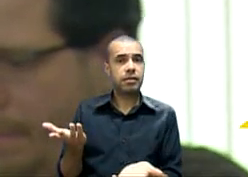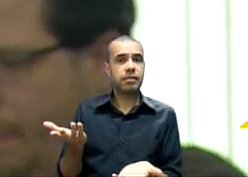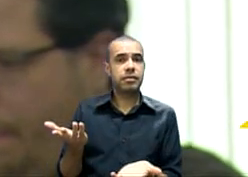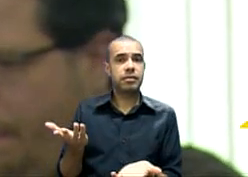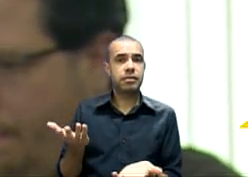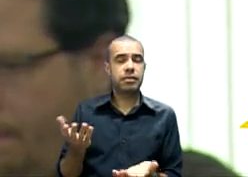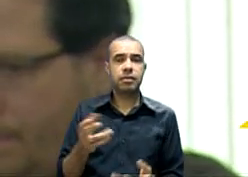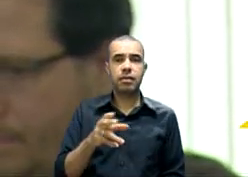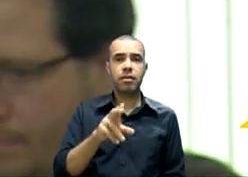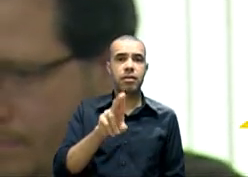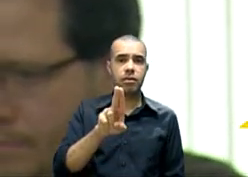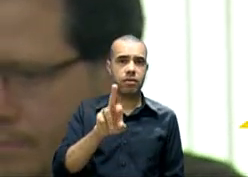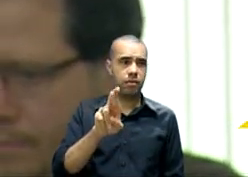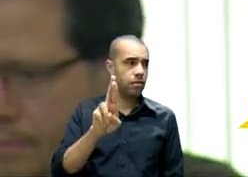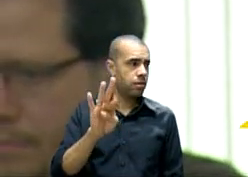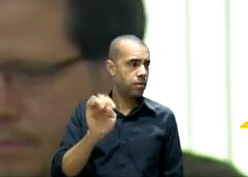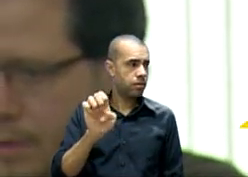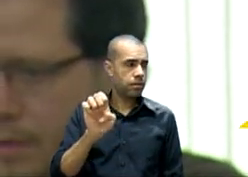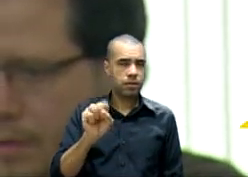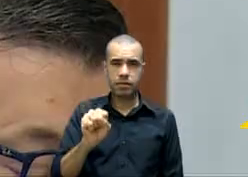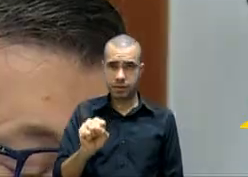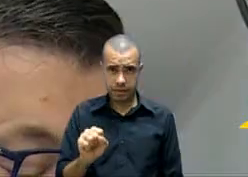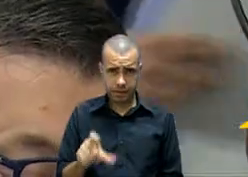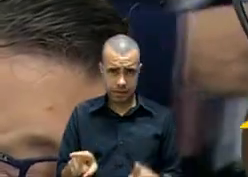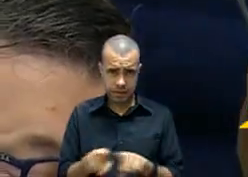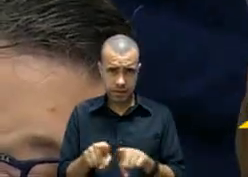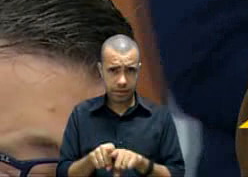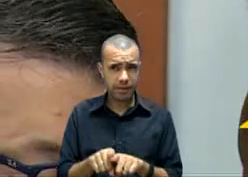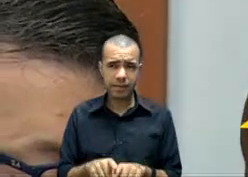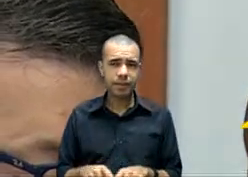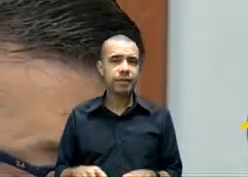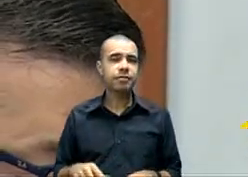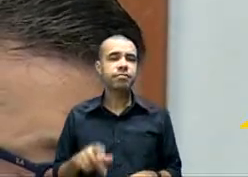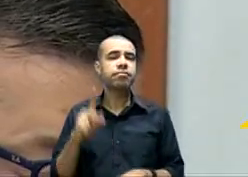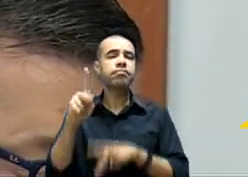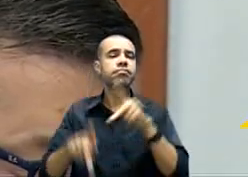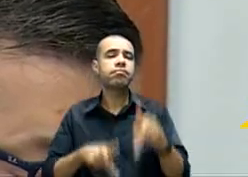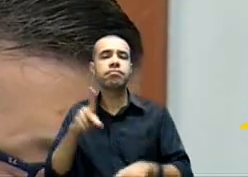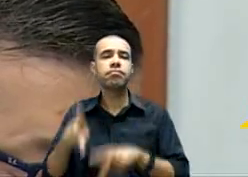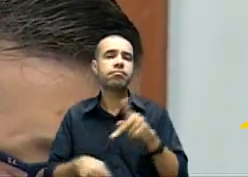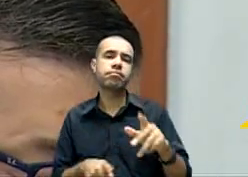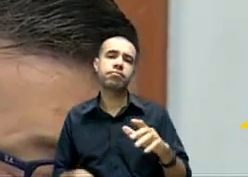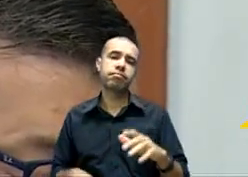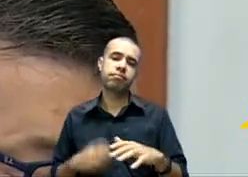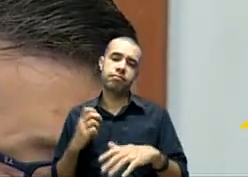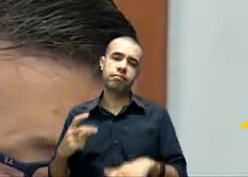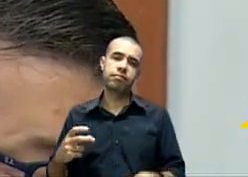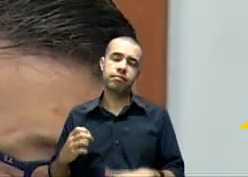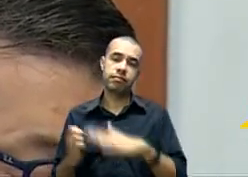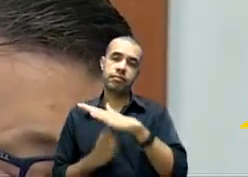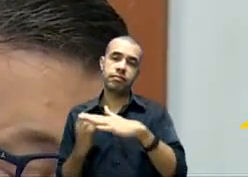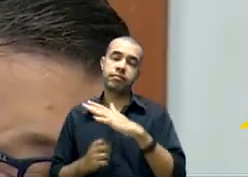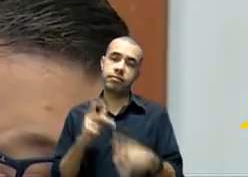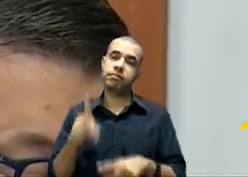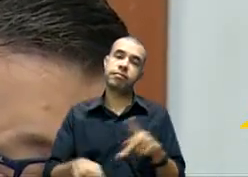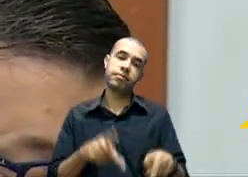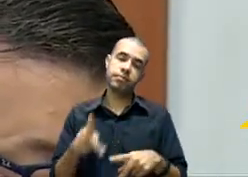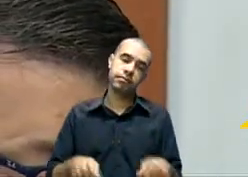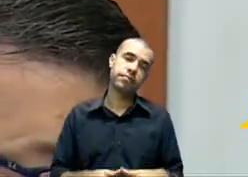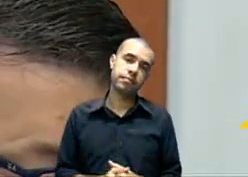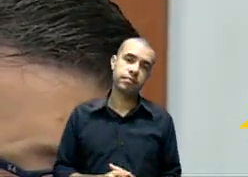para a URBS também? Não, a URBS é empresa pública, né? ela pode